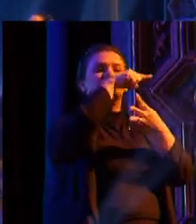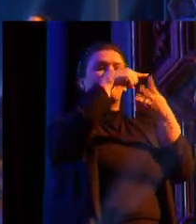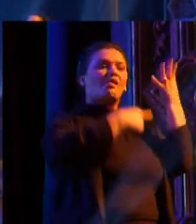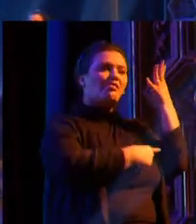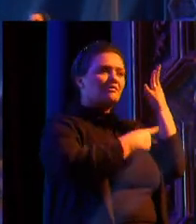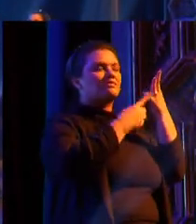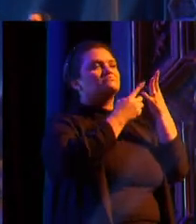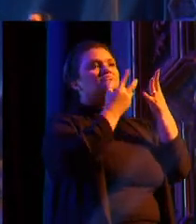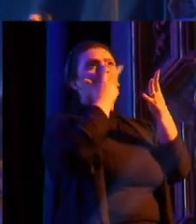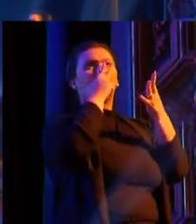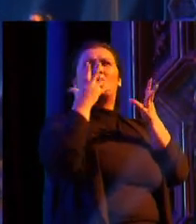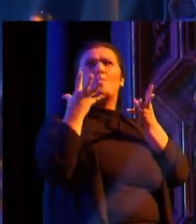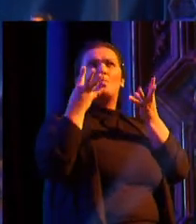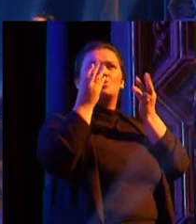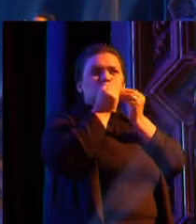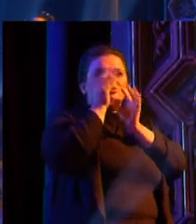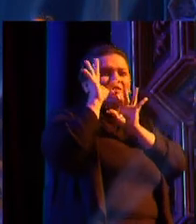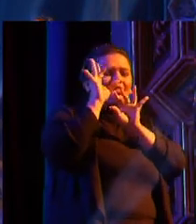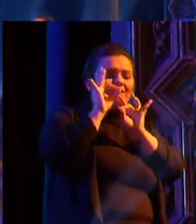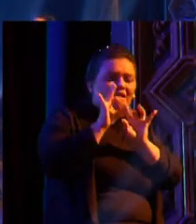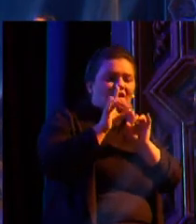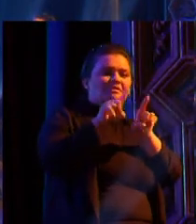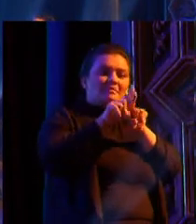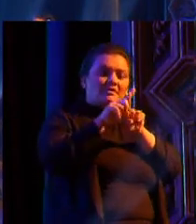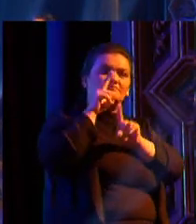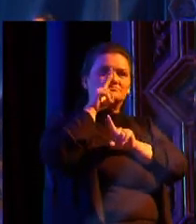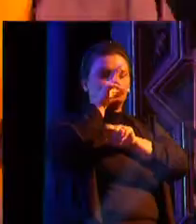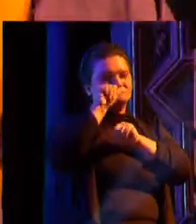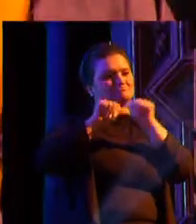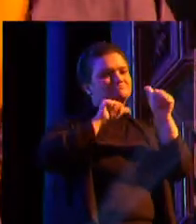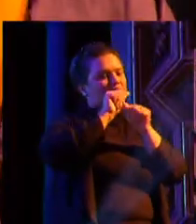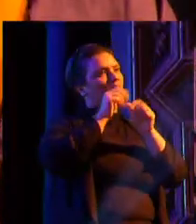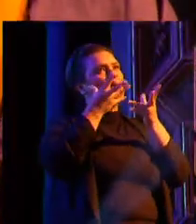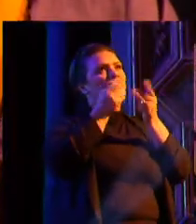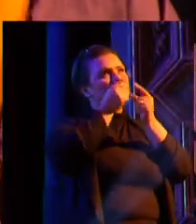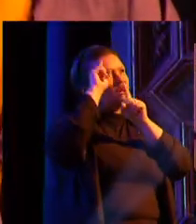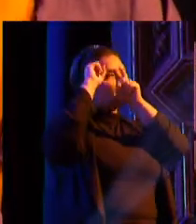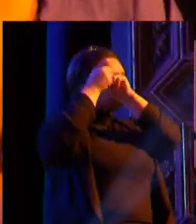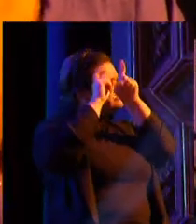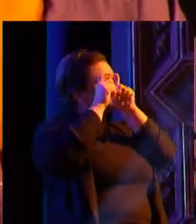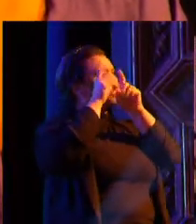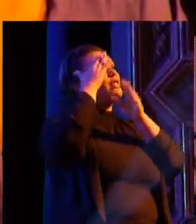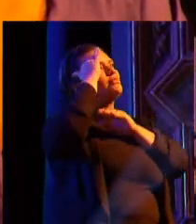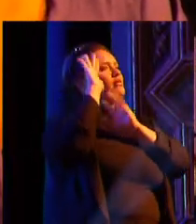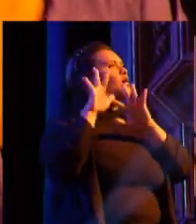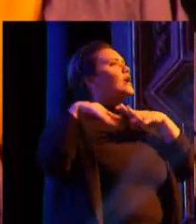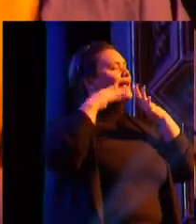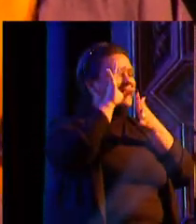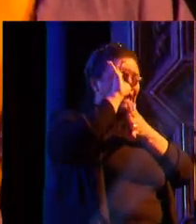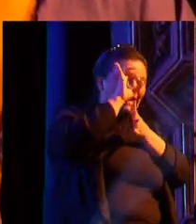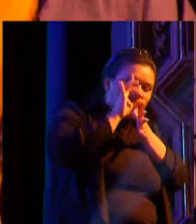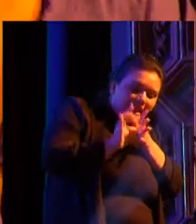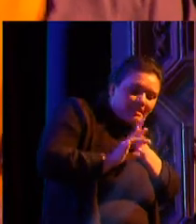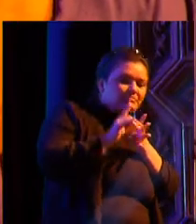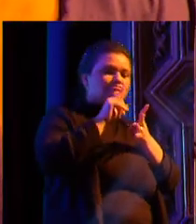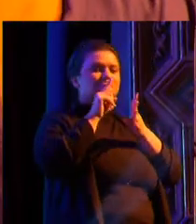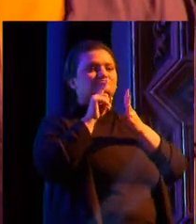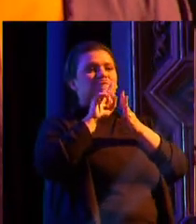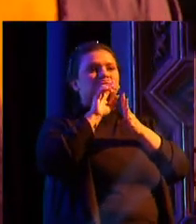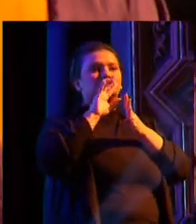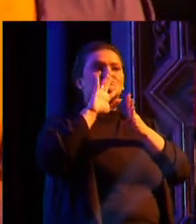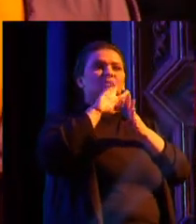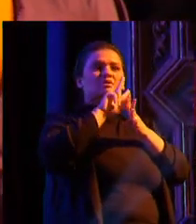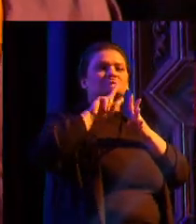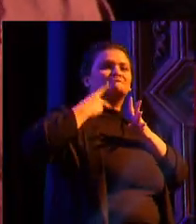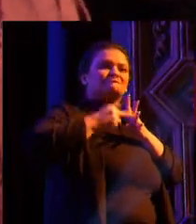foi um percurso muito cuidadoso e engajado. Foi muita reflexão para entender cada uma dessas categorias e todos os seus